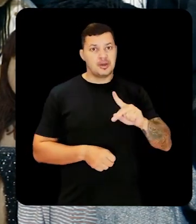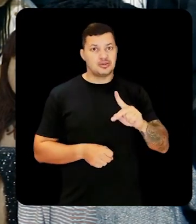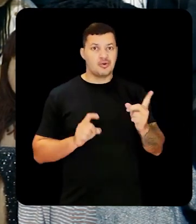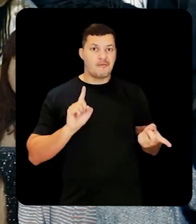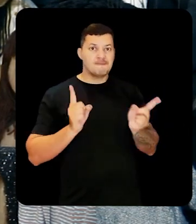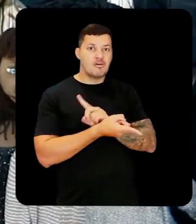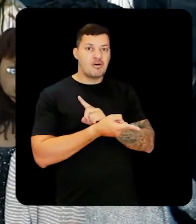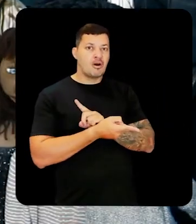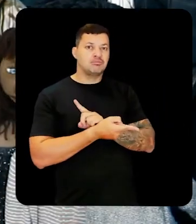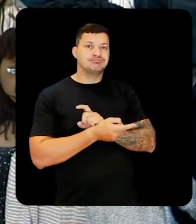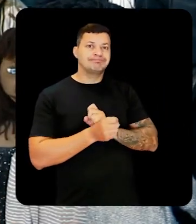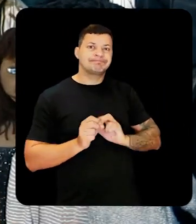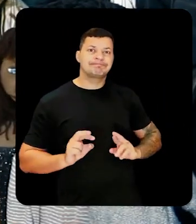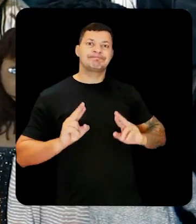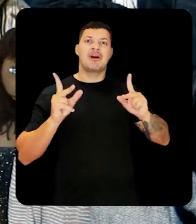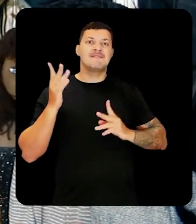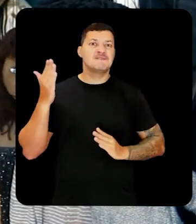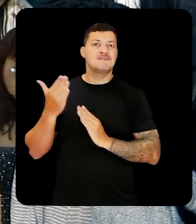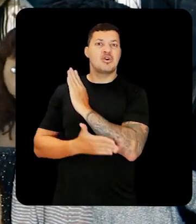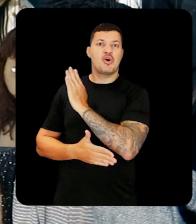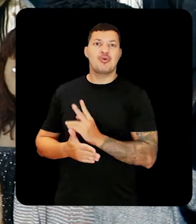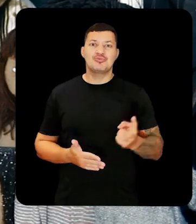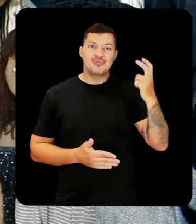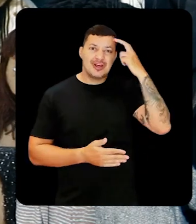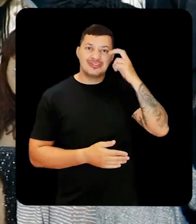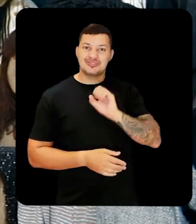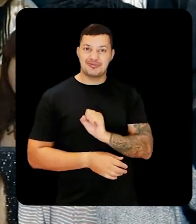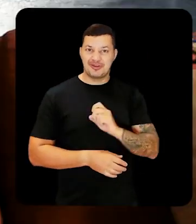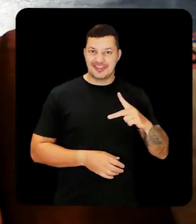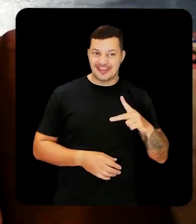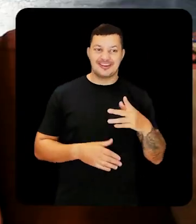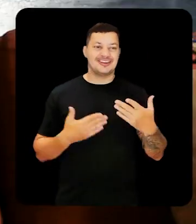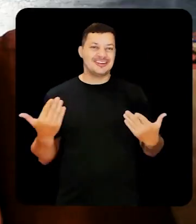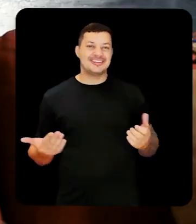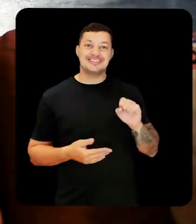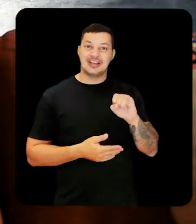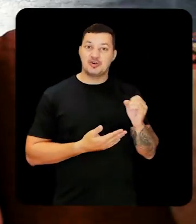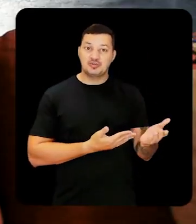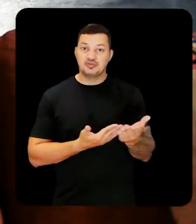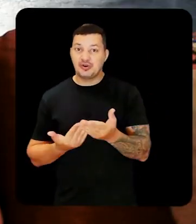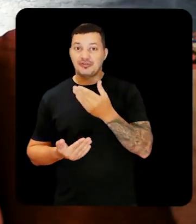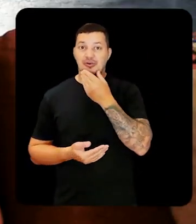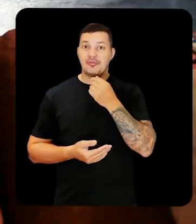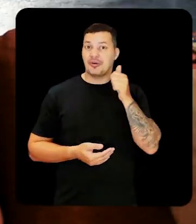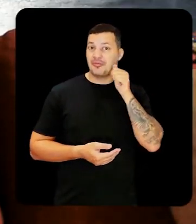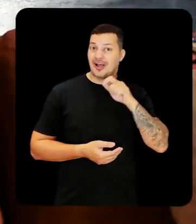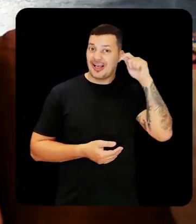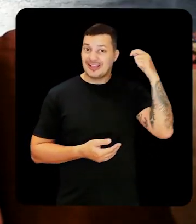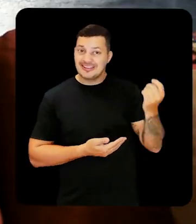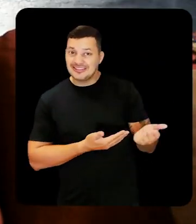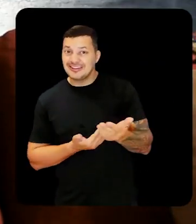tomando conta. É o nascimento do movimento cultural São Pedro da Aldeia. Se um jovem ator, uma jovem atriz chegar